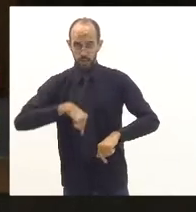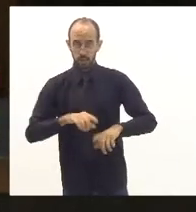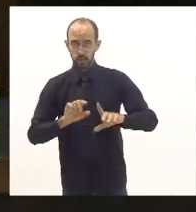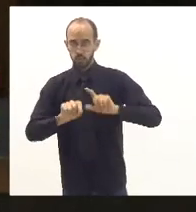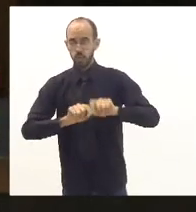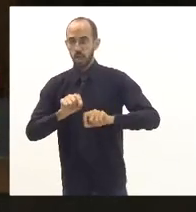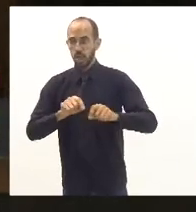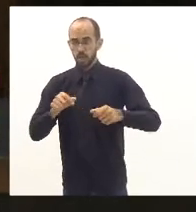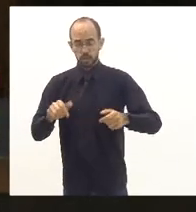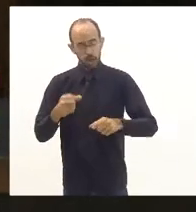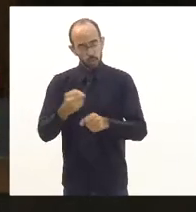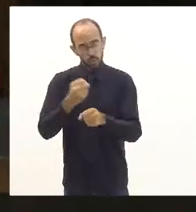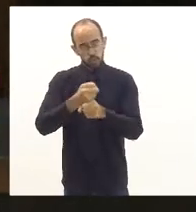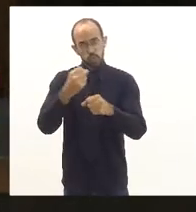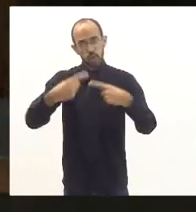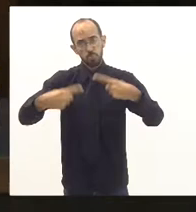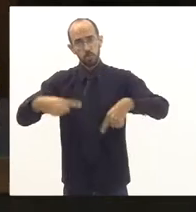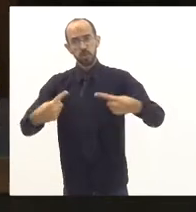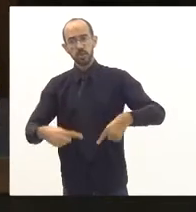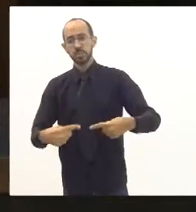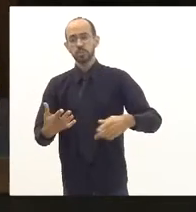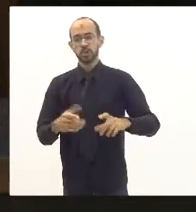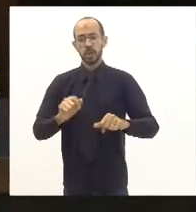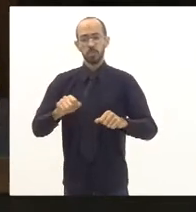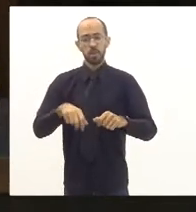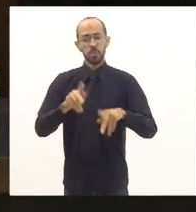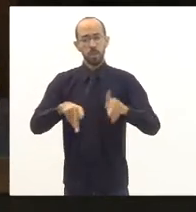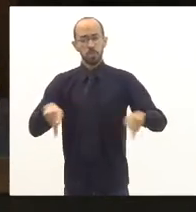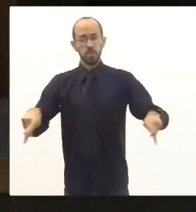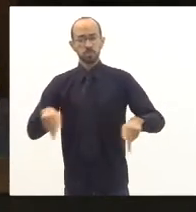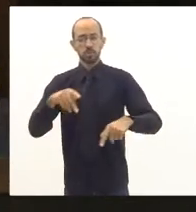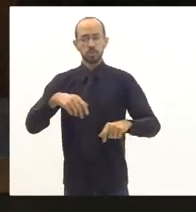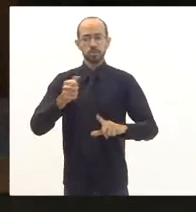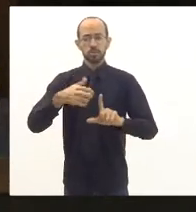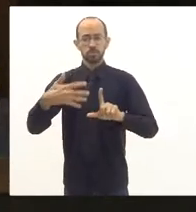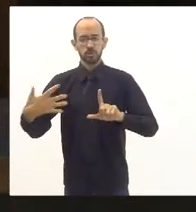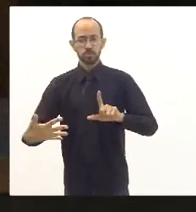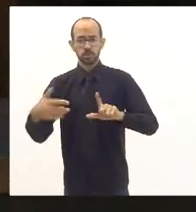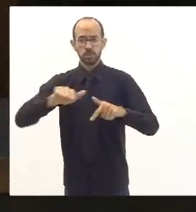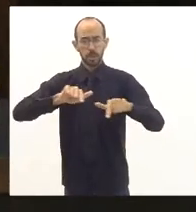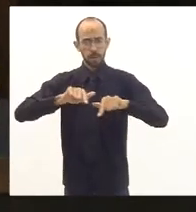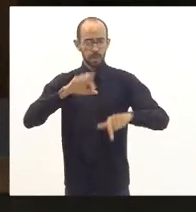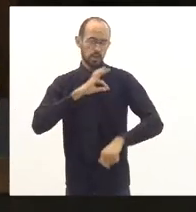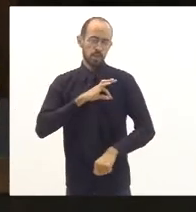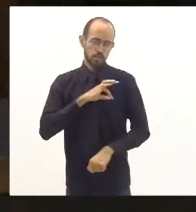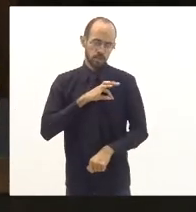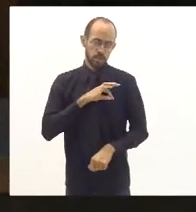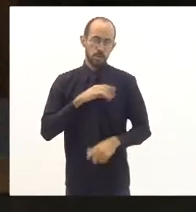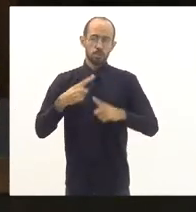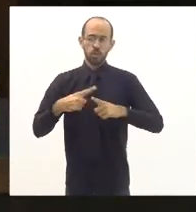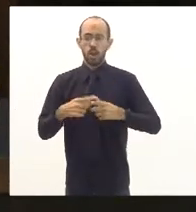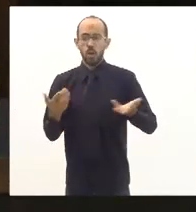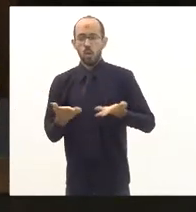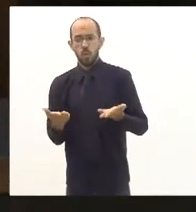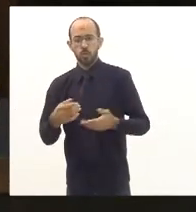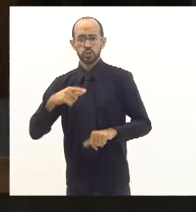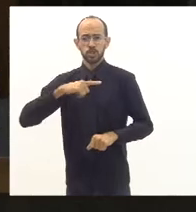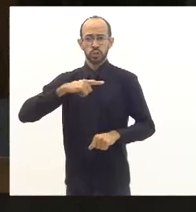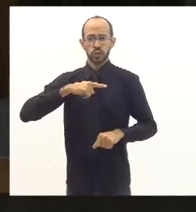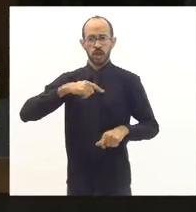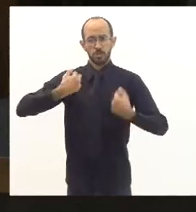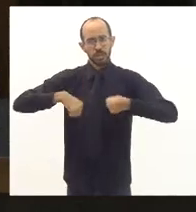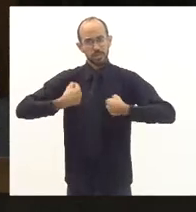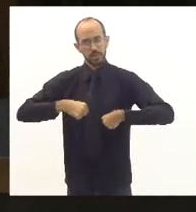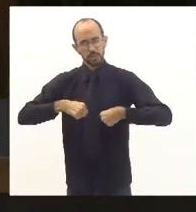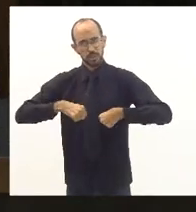e da construção da política para a população LGBTI em relação a trabalho e renda. Hoje, nós temos uma grande